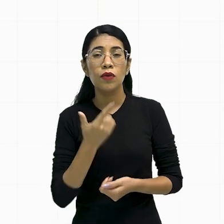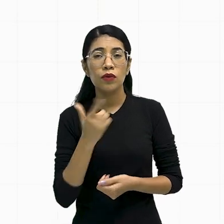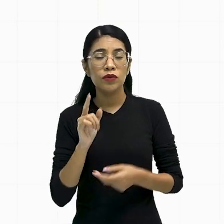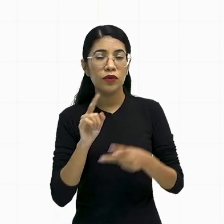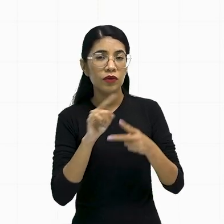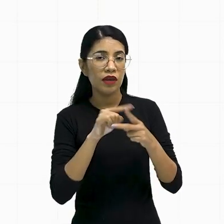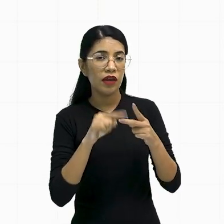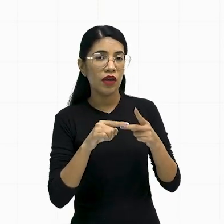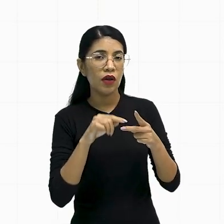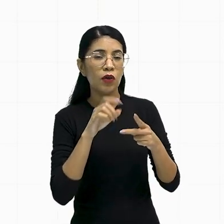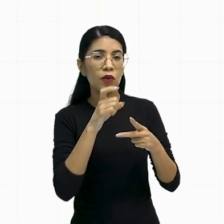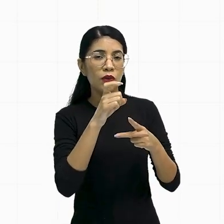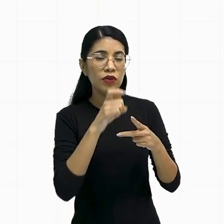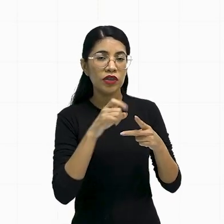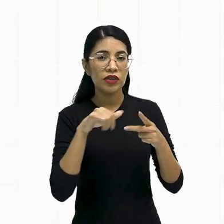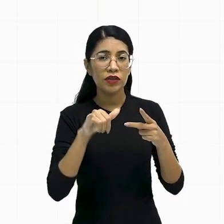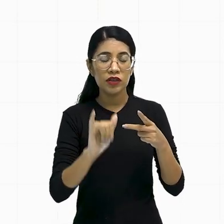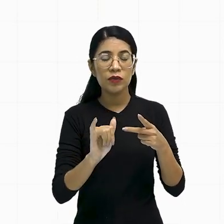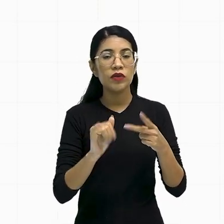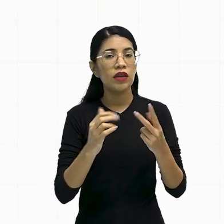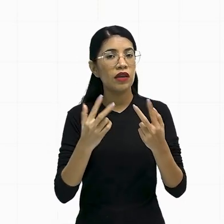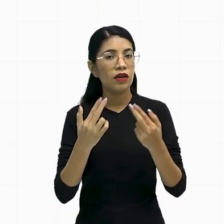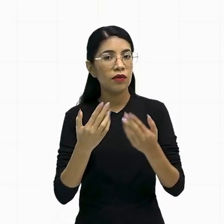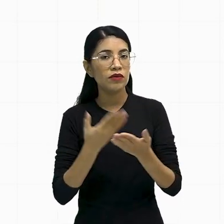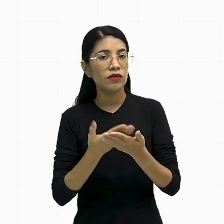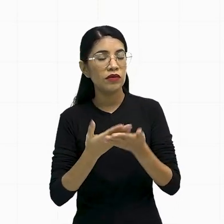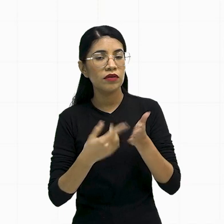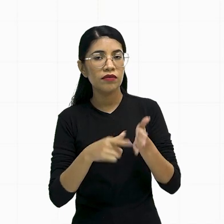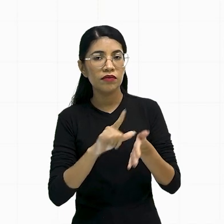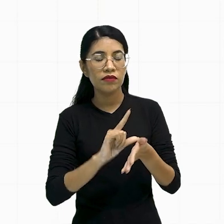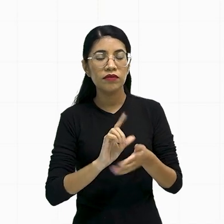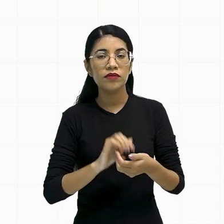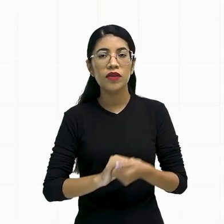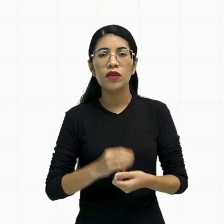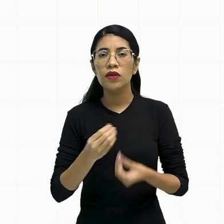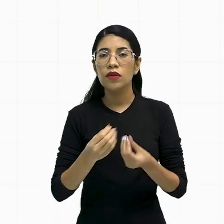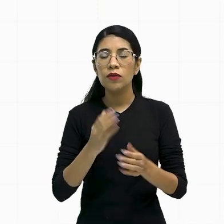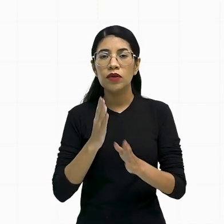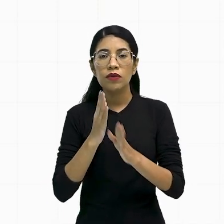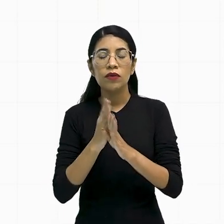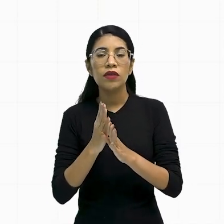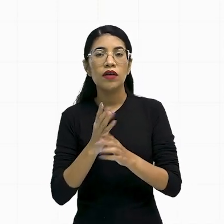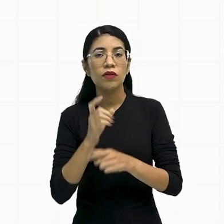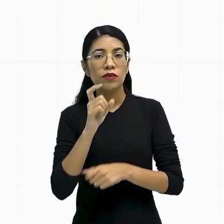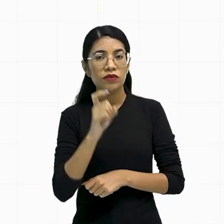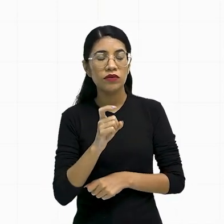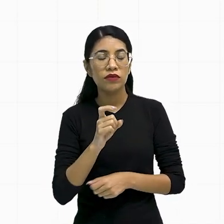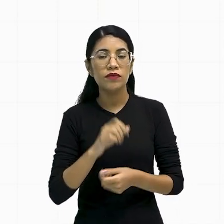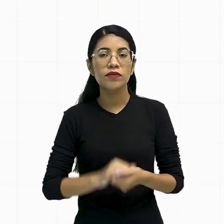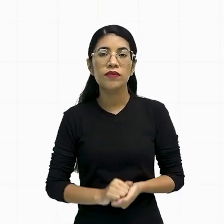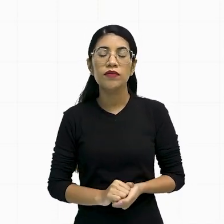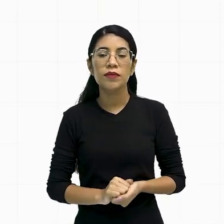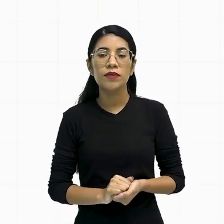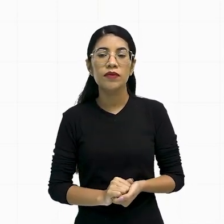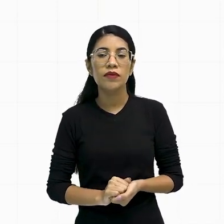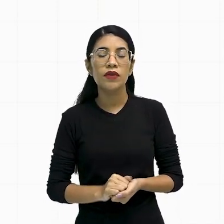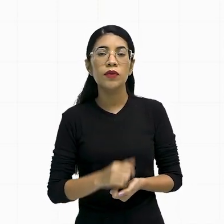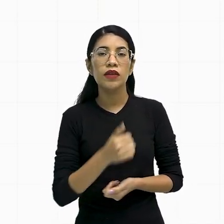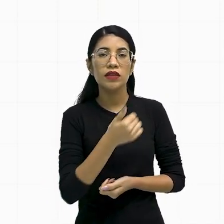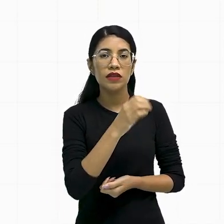pessoal, é o que nós já estudamos, tá? Ó, como é que eu vou fazer para encontrar o valor de x aqui? Eu tenho